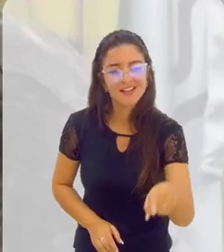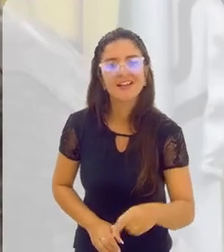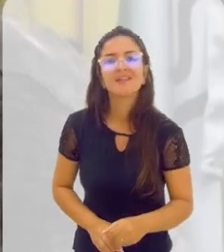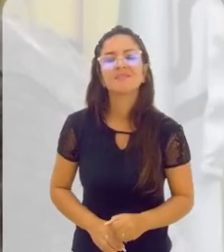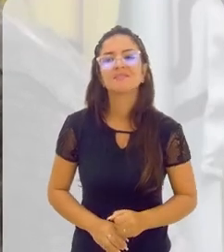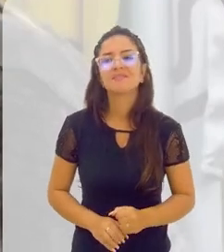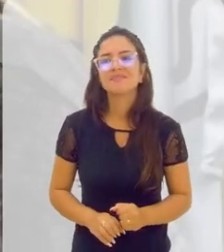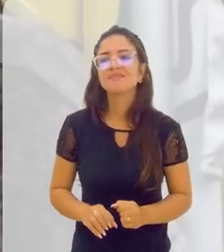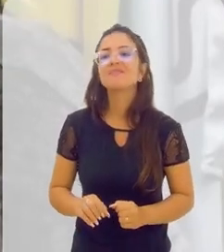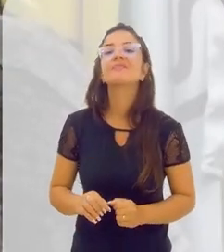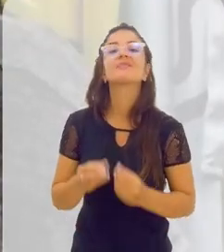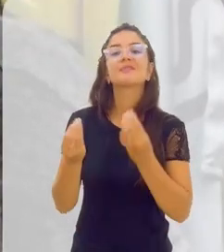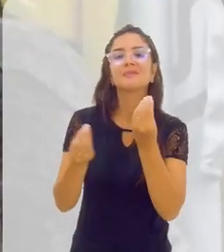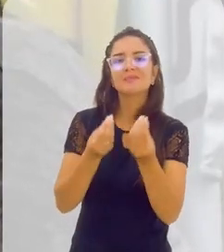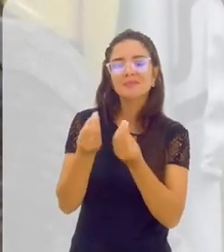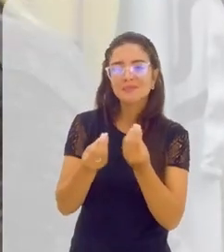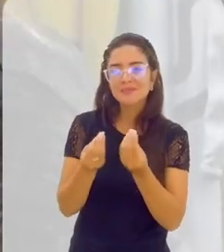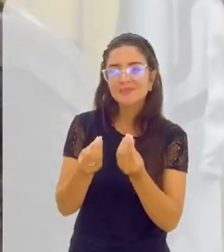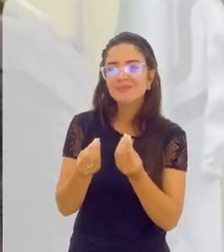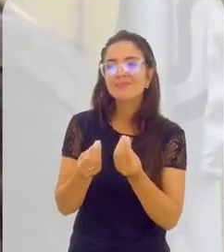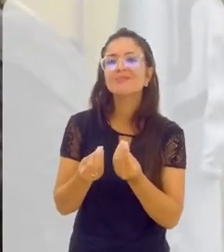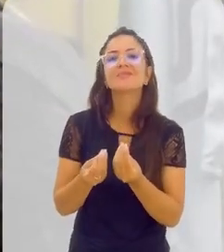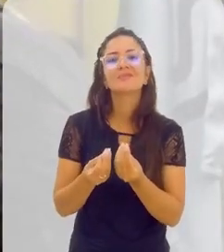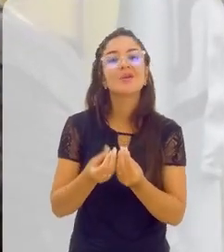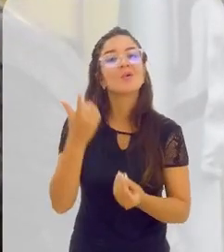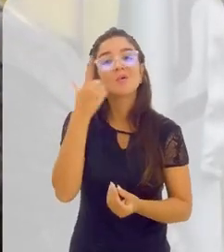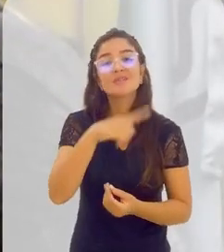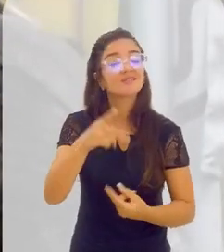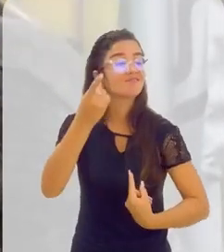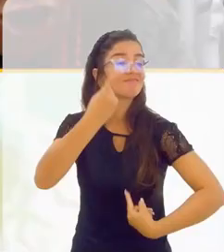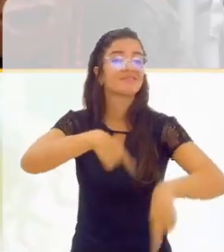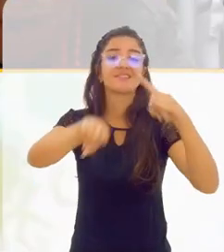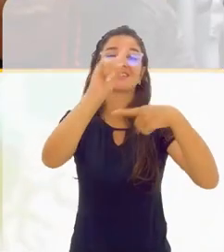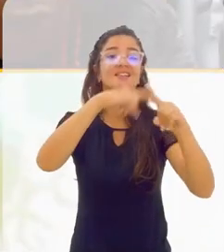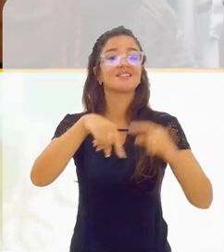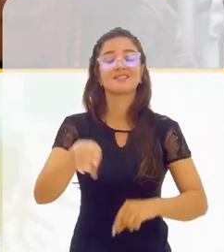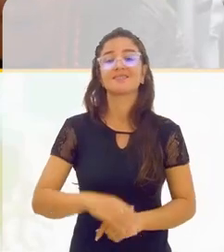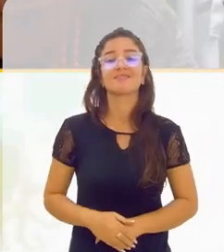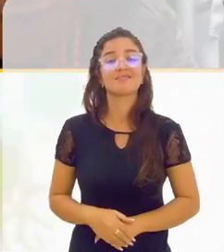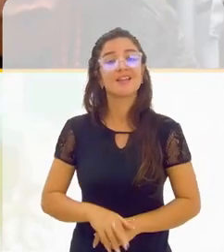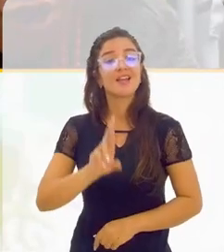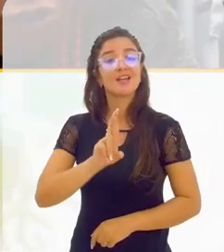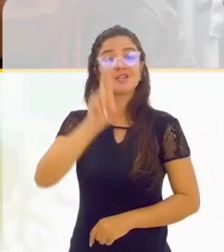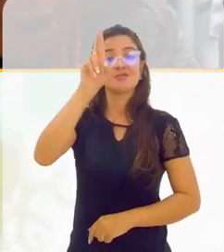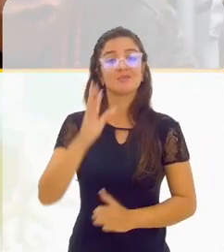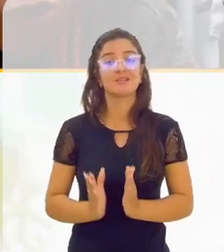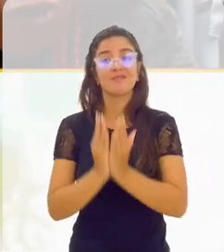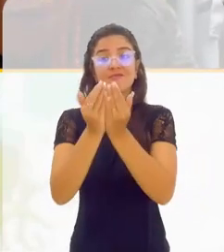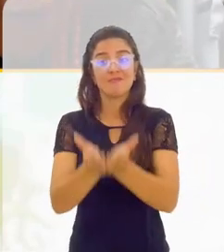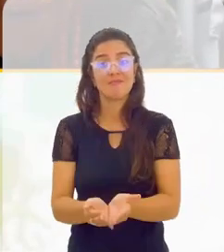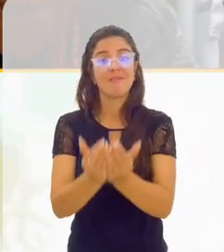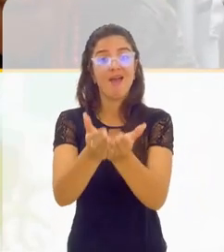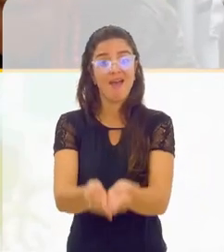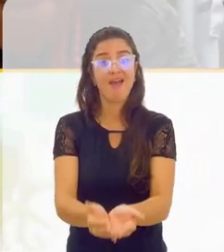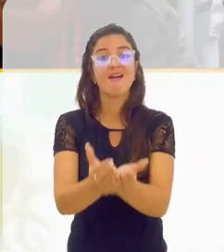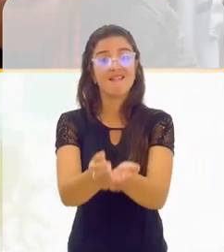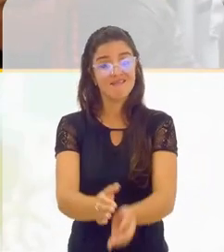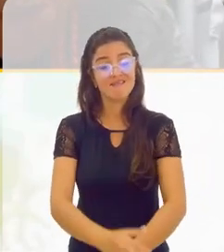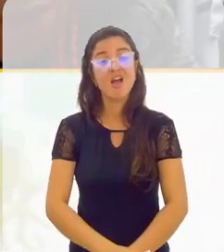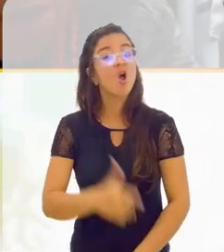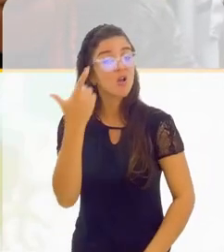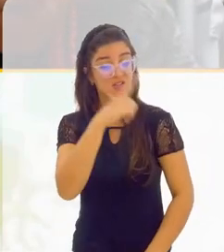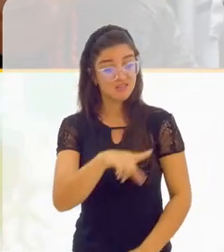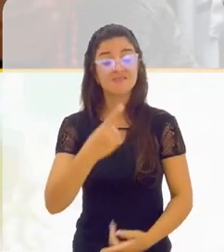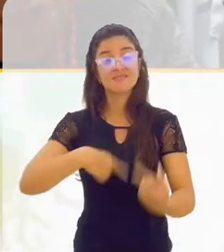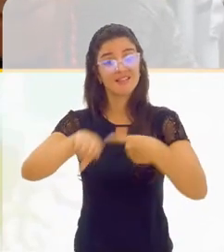era uma coisa de mão e capitão de barco de remo para ter forças certas